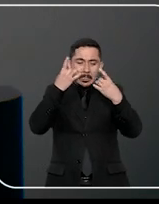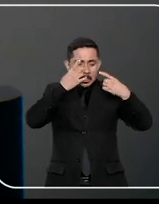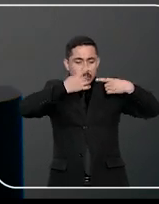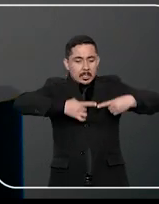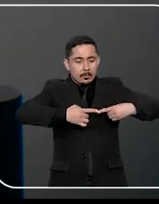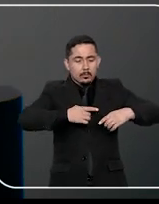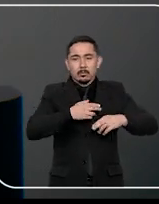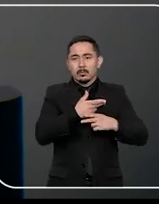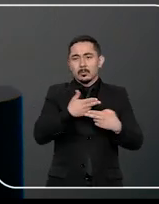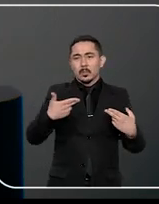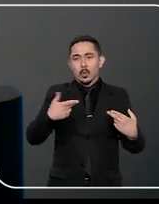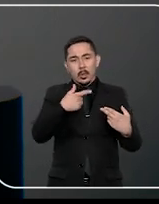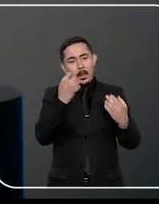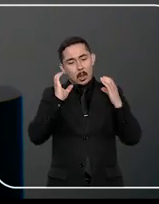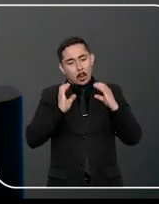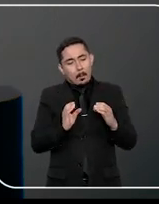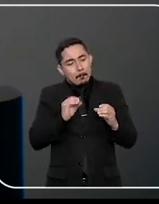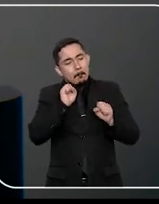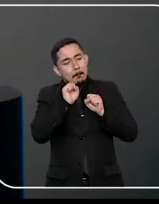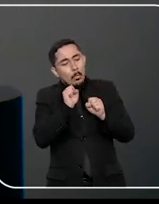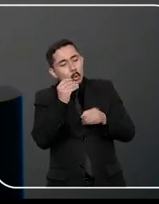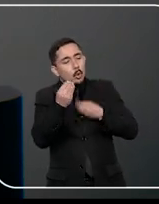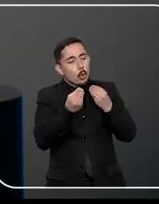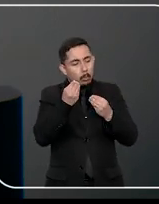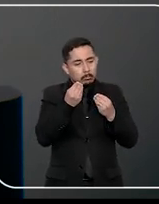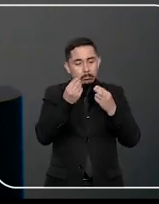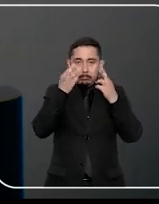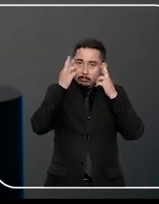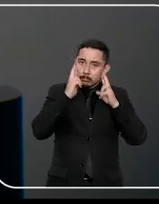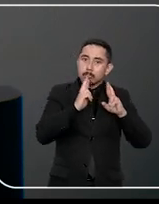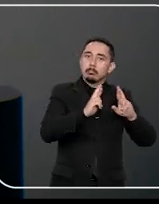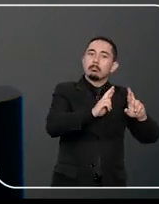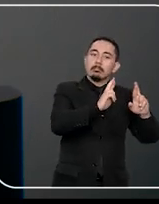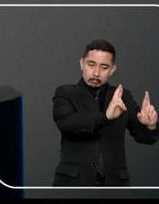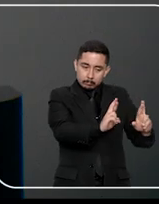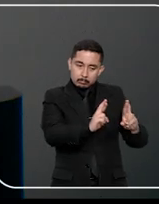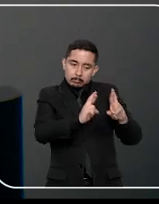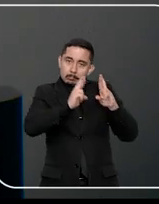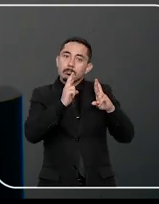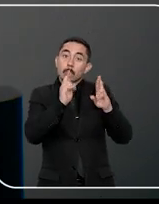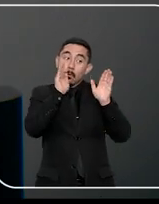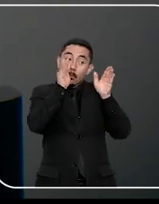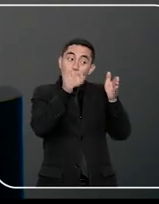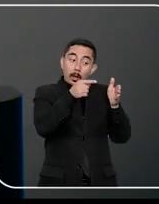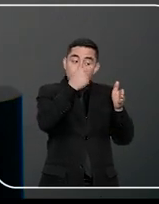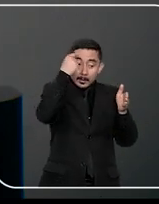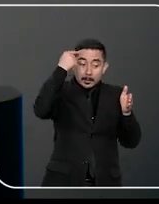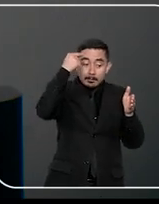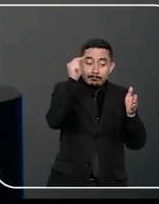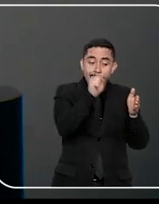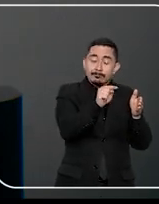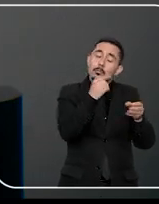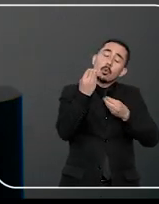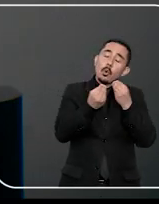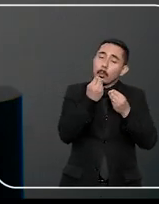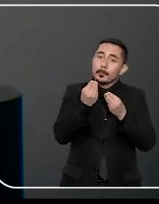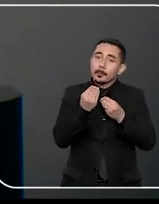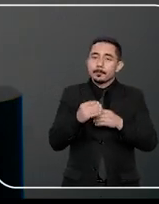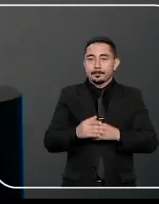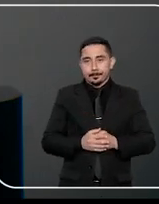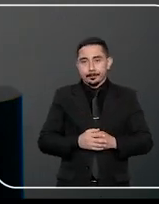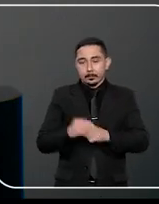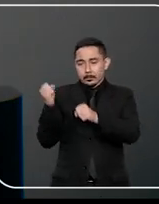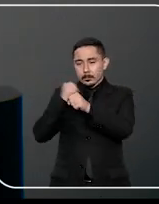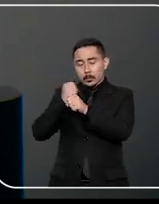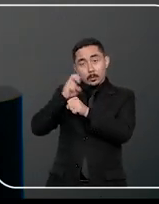delas de forma respeitosa e não violenta, entendendo a perspectiva da criança. Nos últimos 5 anos, a Comissão